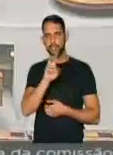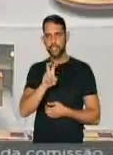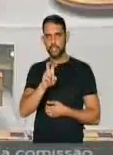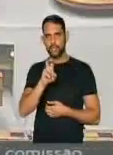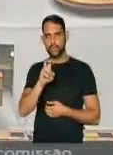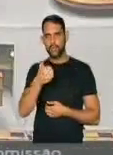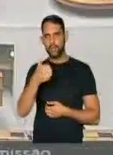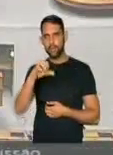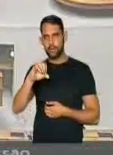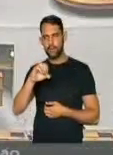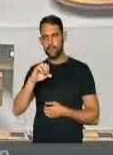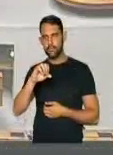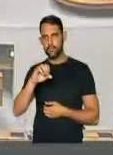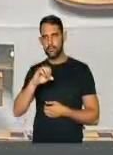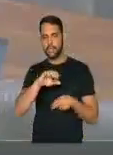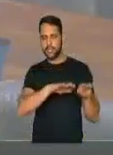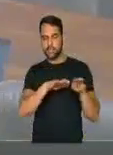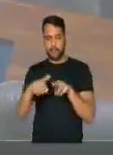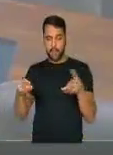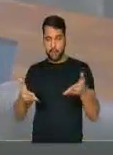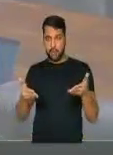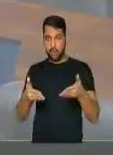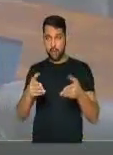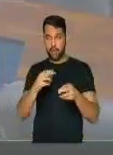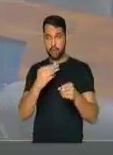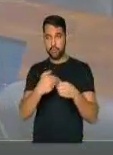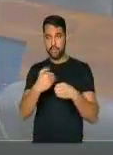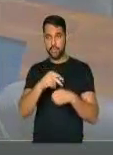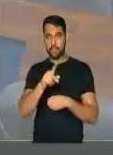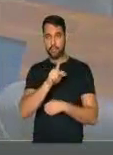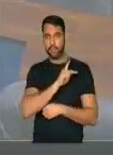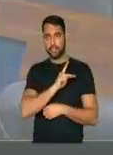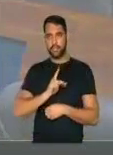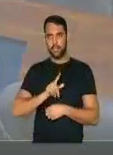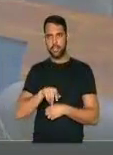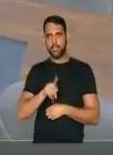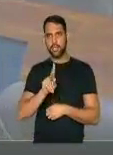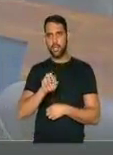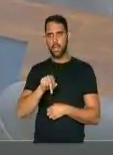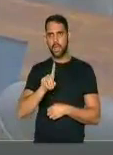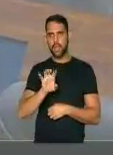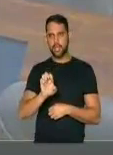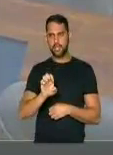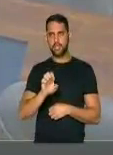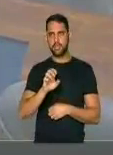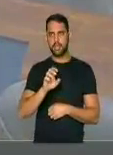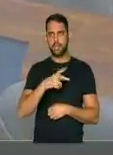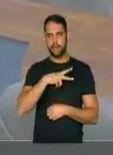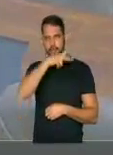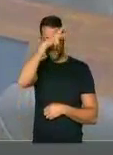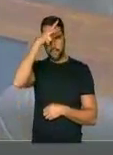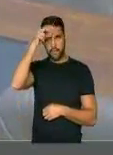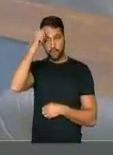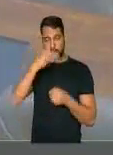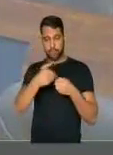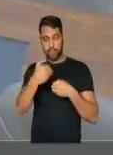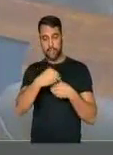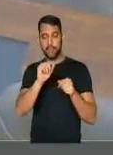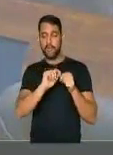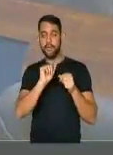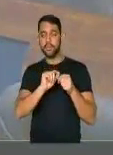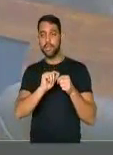9 de Julho essa semana o município de Presidente kened através da prefeitura municipal vai